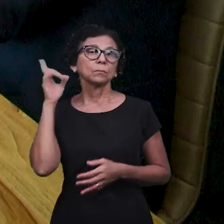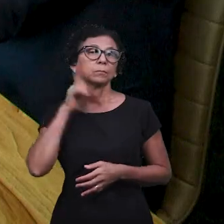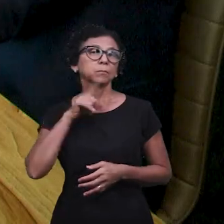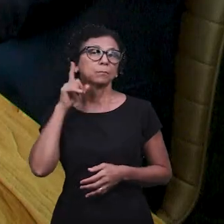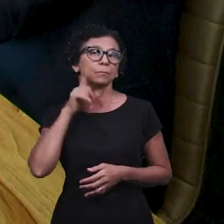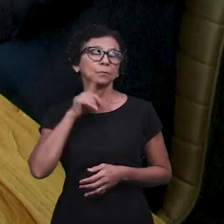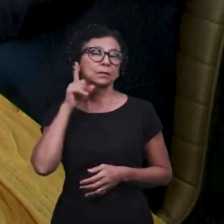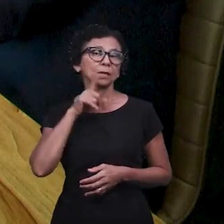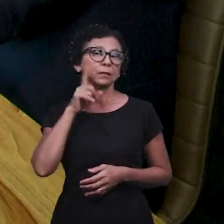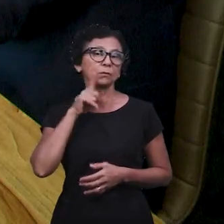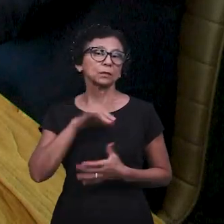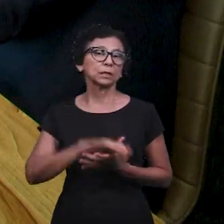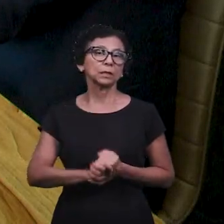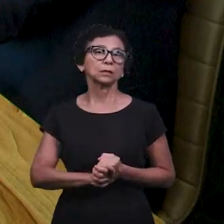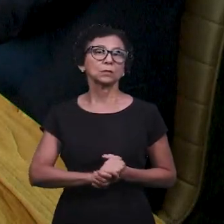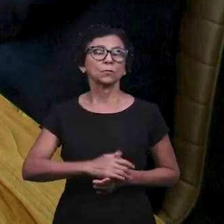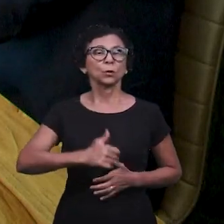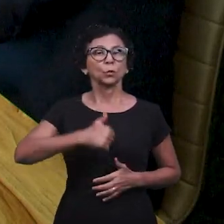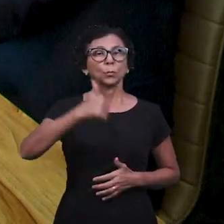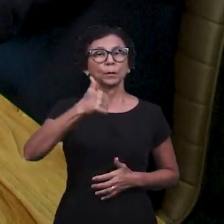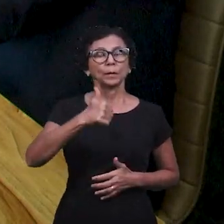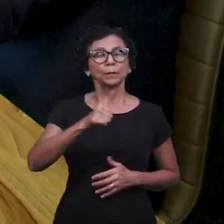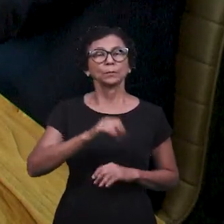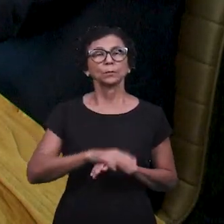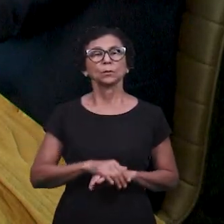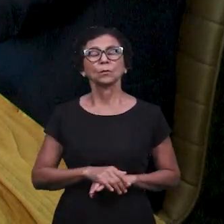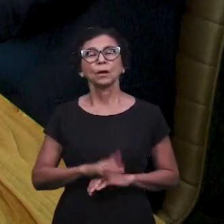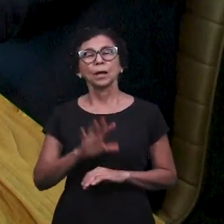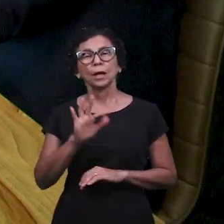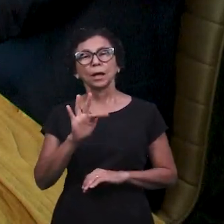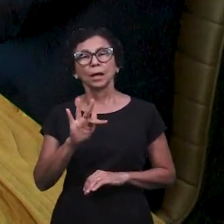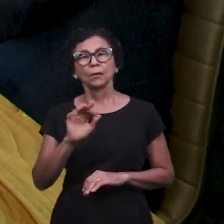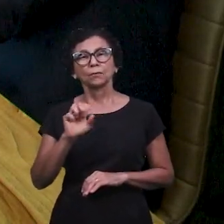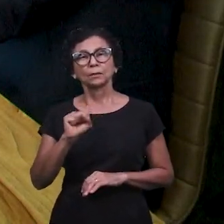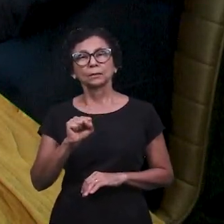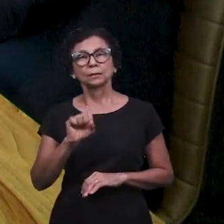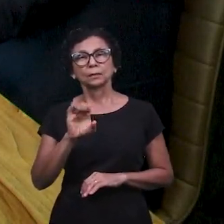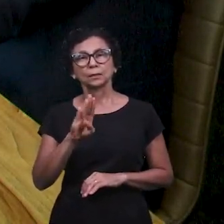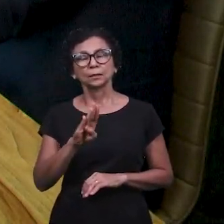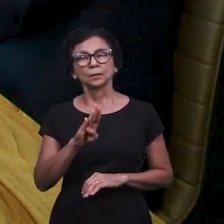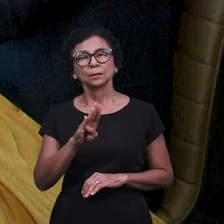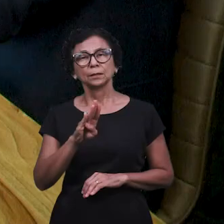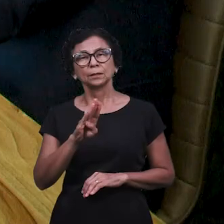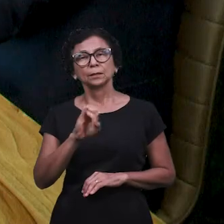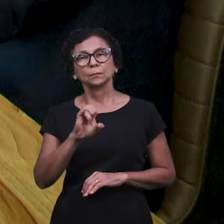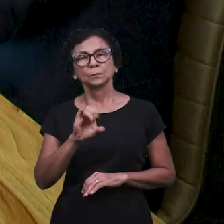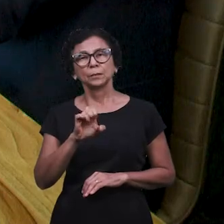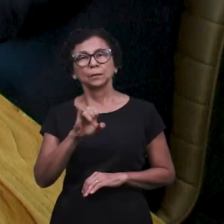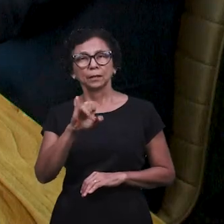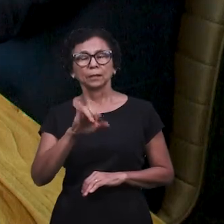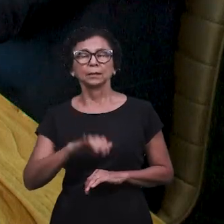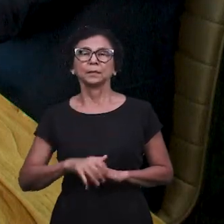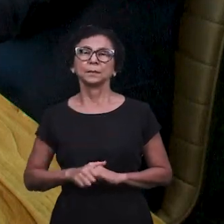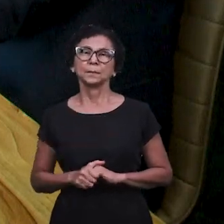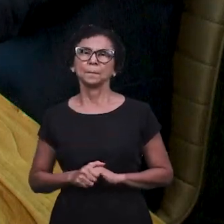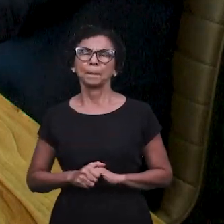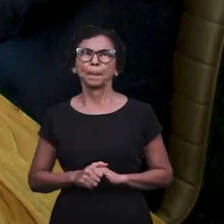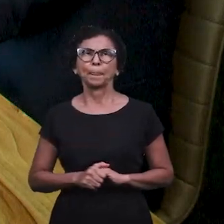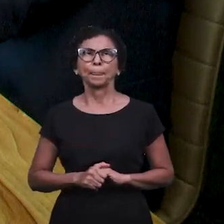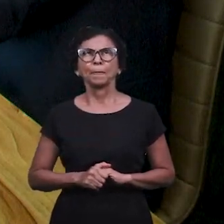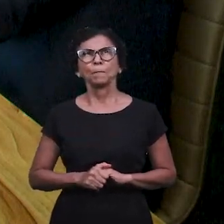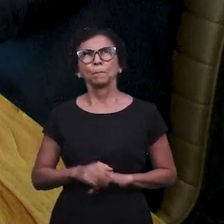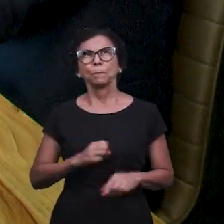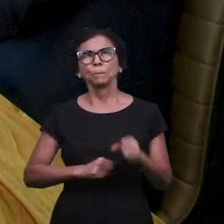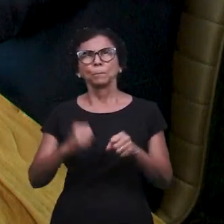pioneiros com a FCPA, que é uma legislação norte-americana. Eles criam o FCPA na década de 70